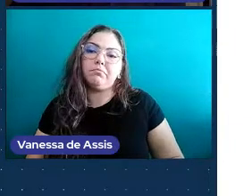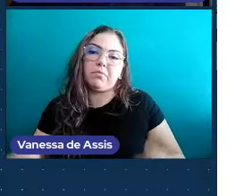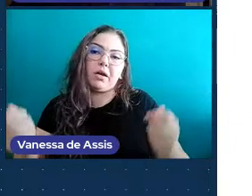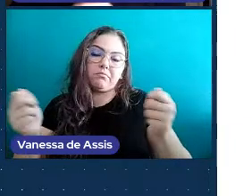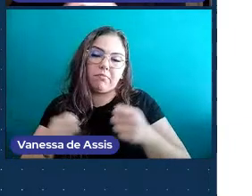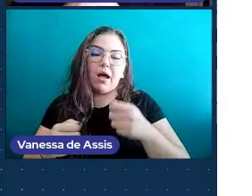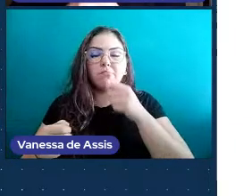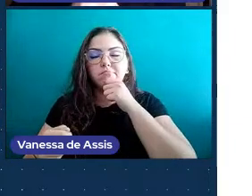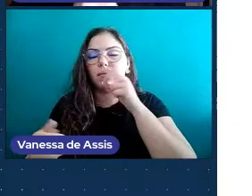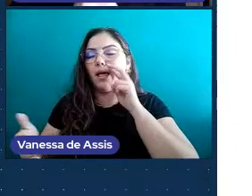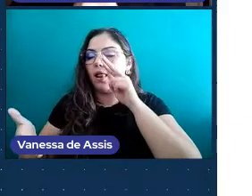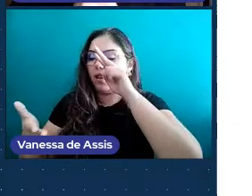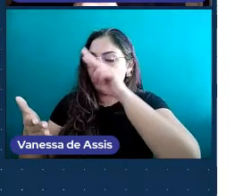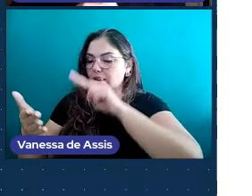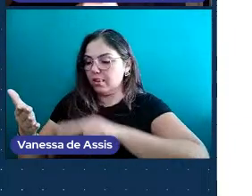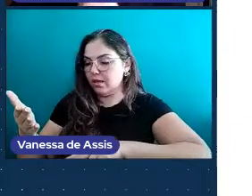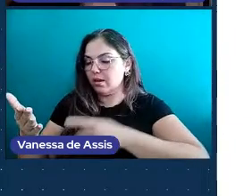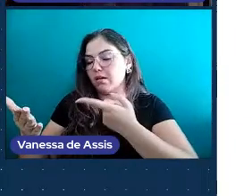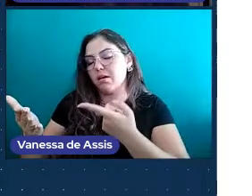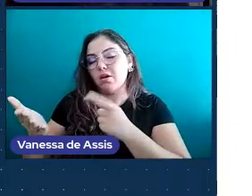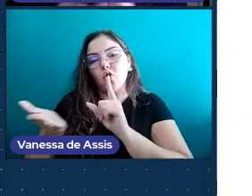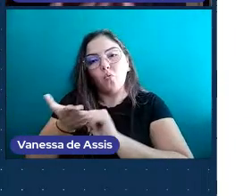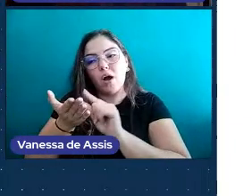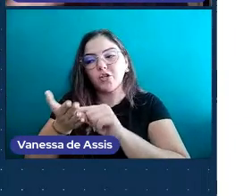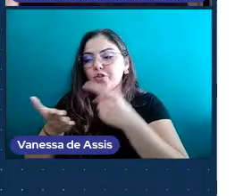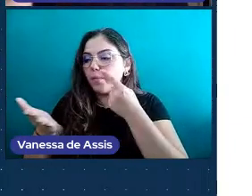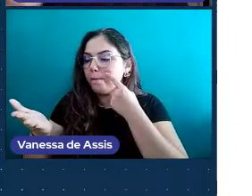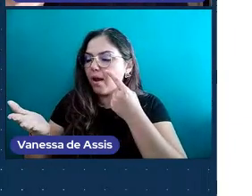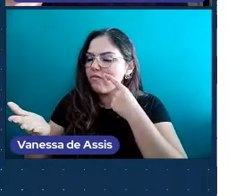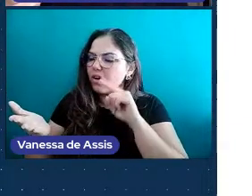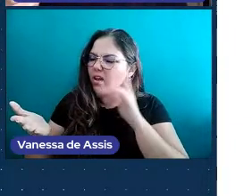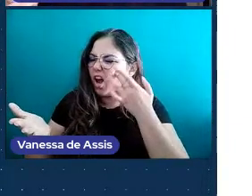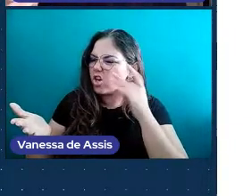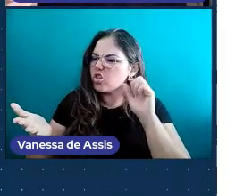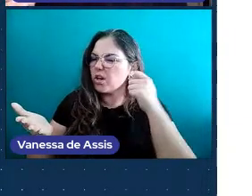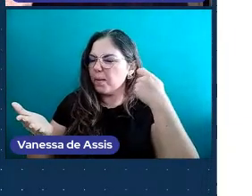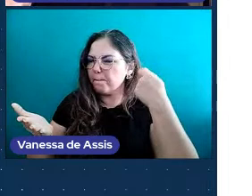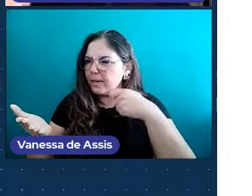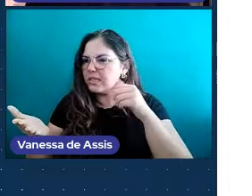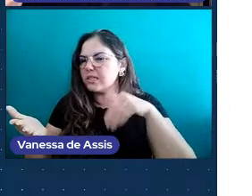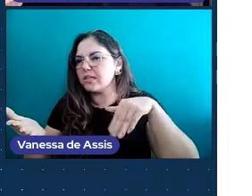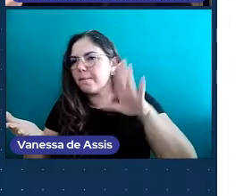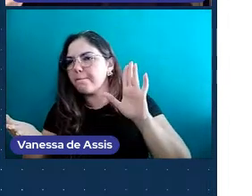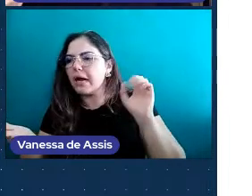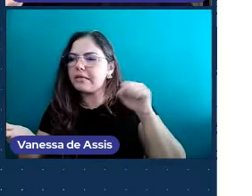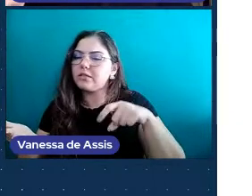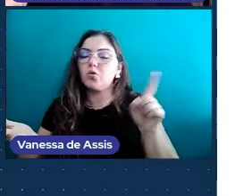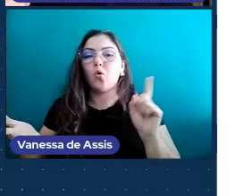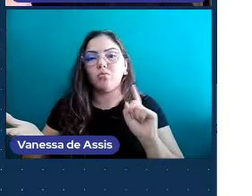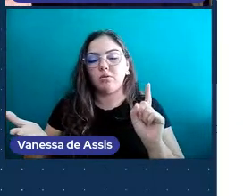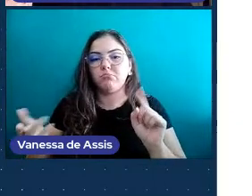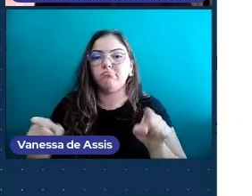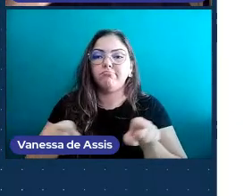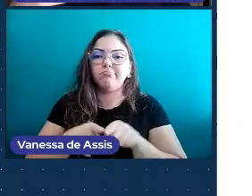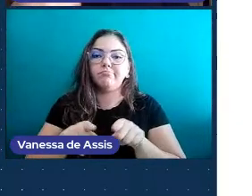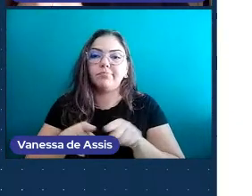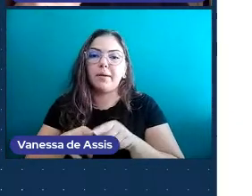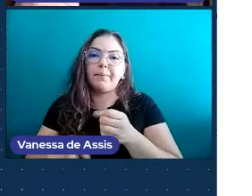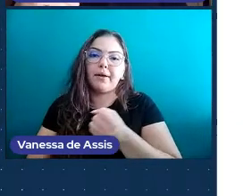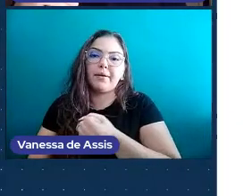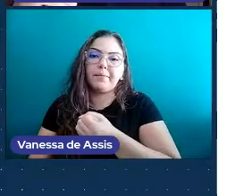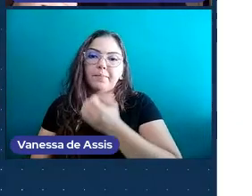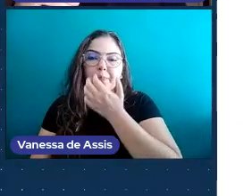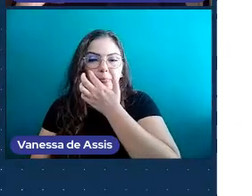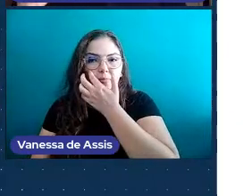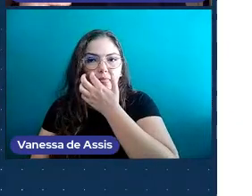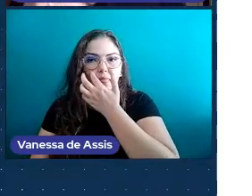artigo no qual é proposto o poder da informação. E aí, além do número de participantes para adequação dos dados, a gente tem a questão de